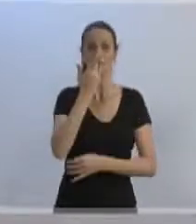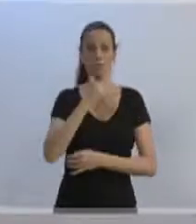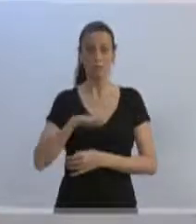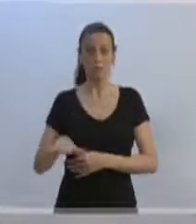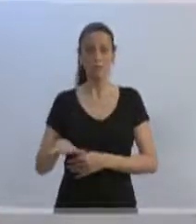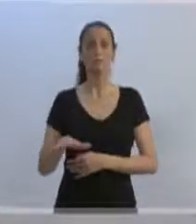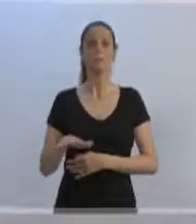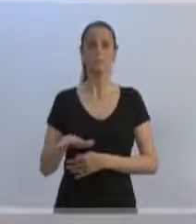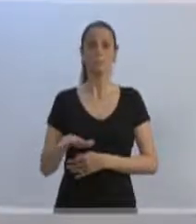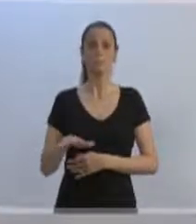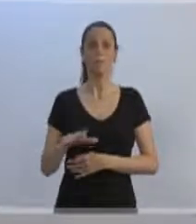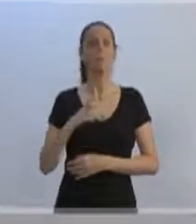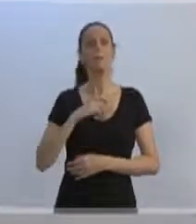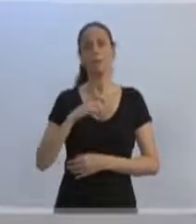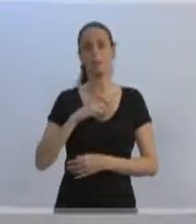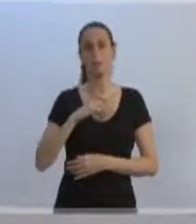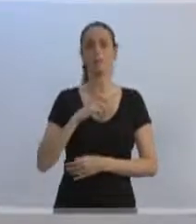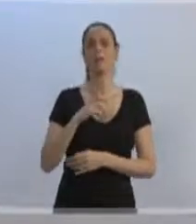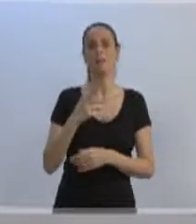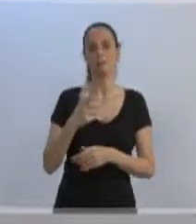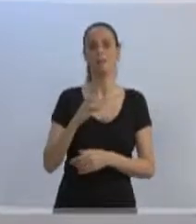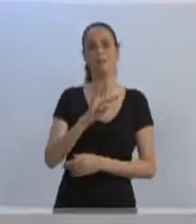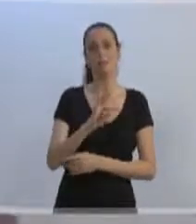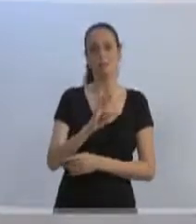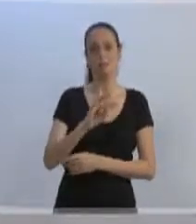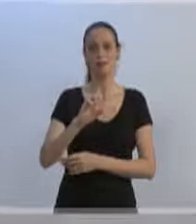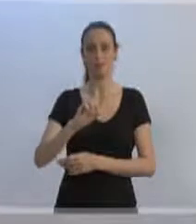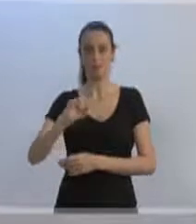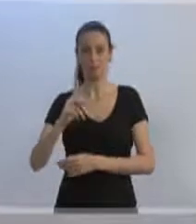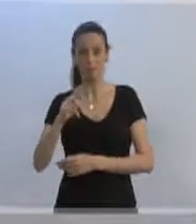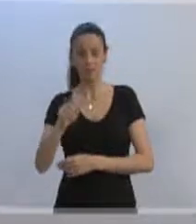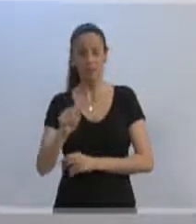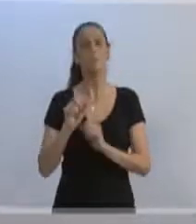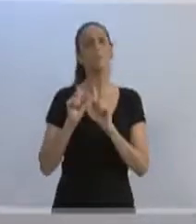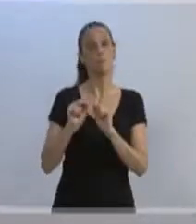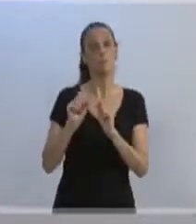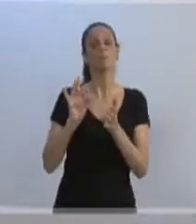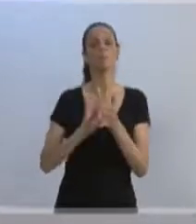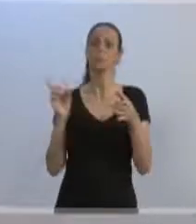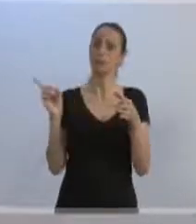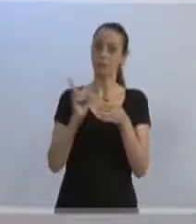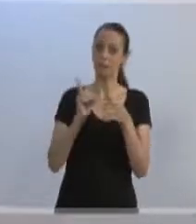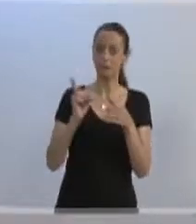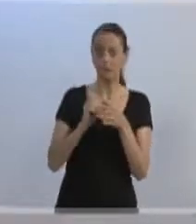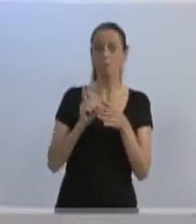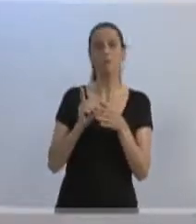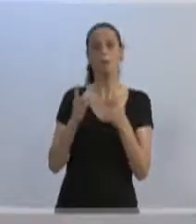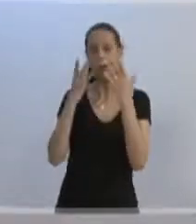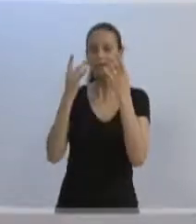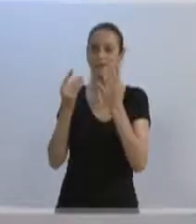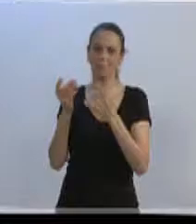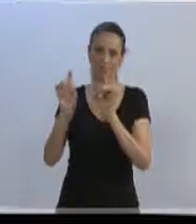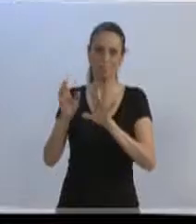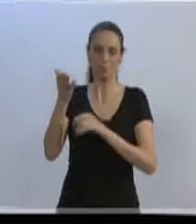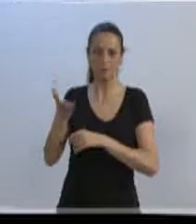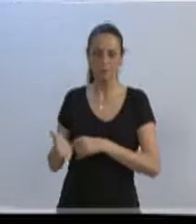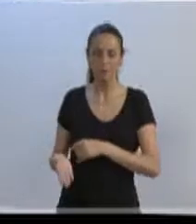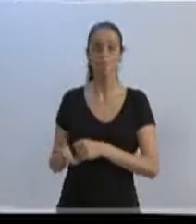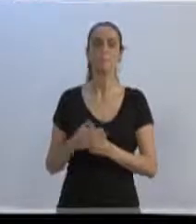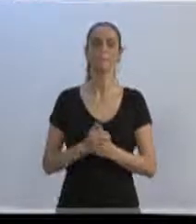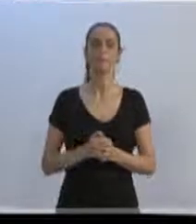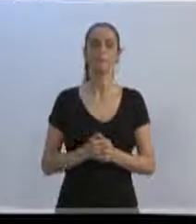certo esse tdh que possam realmente ser atendido e assistida é pela rede